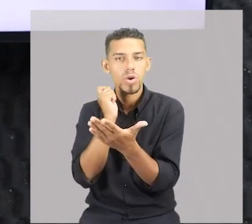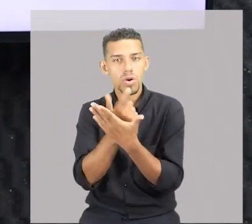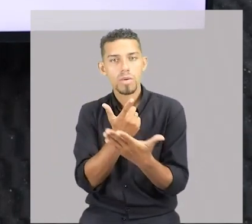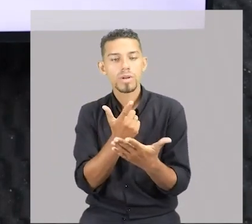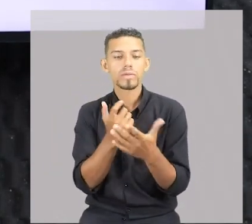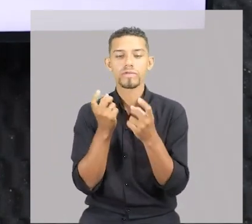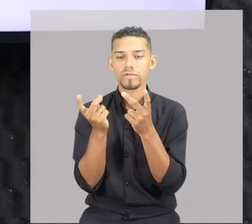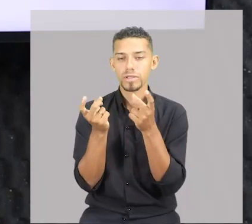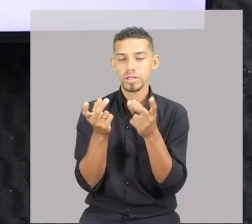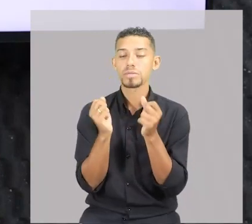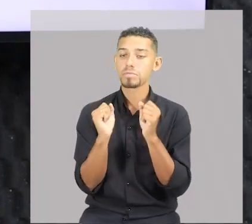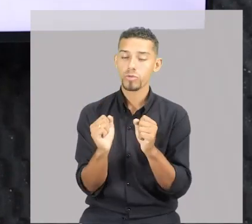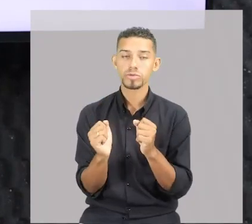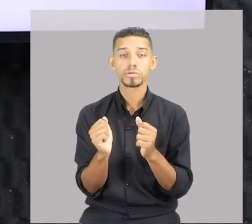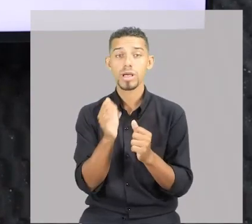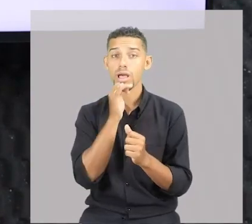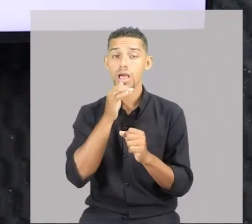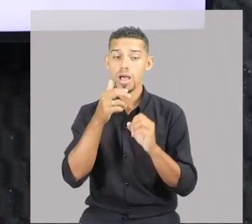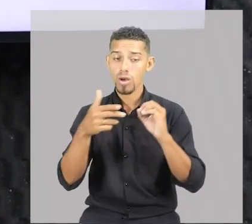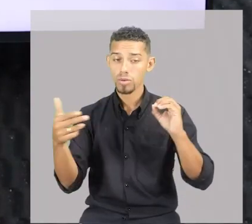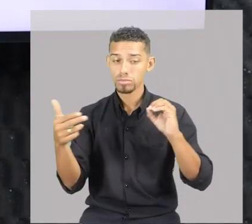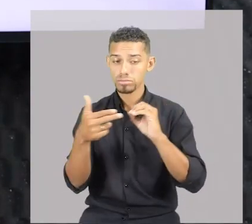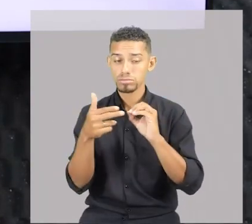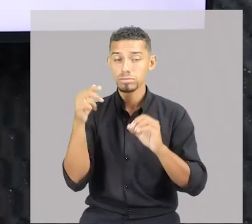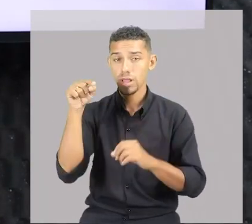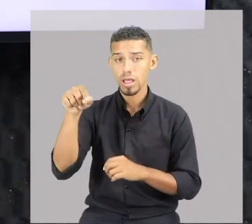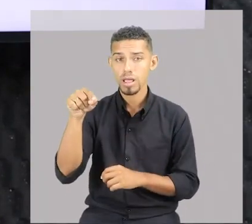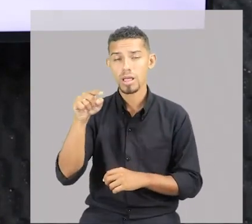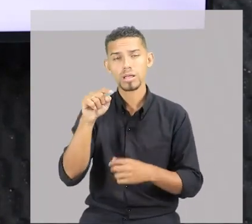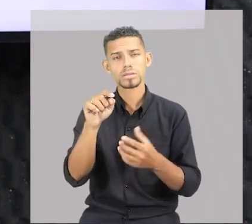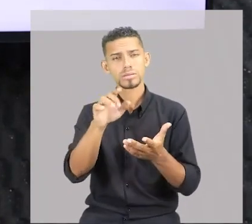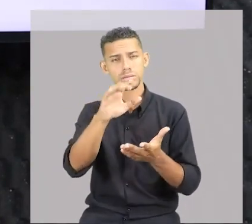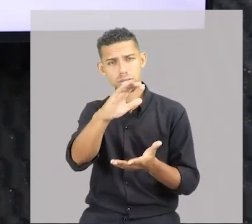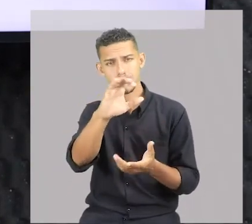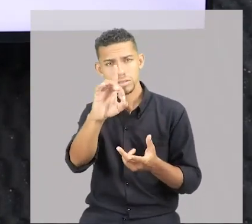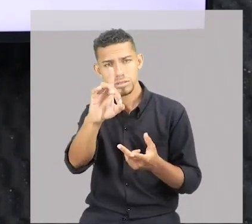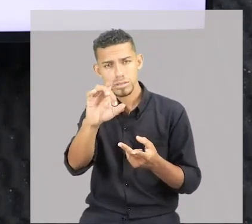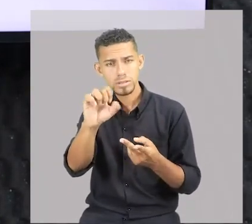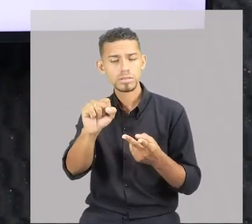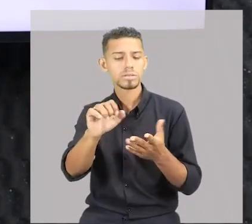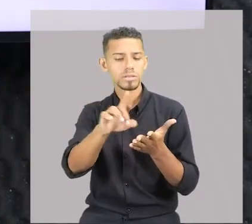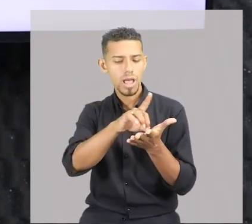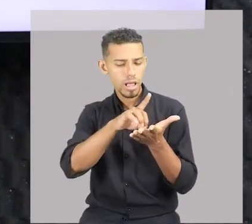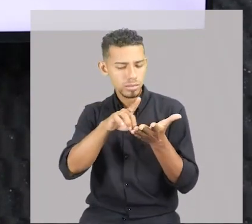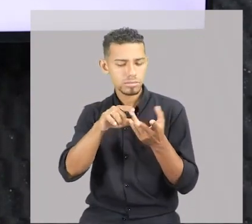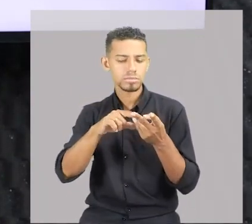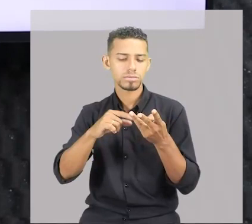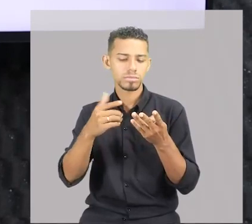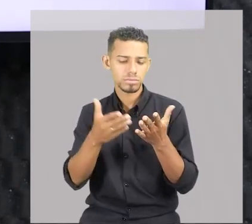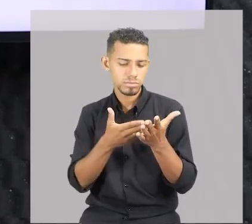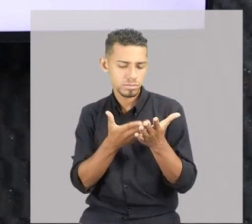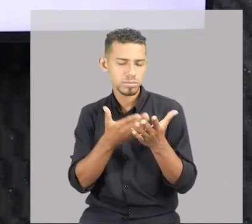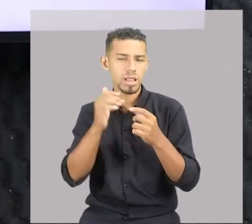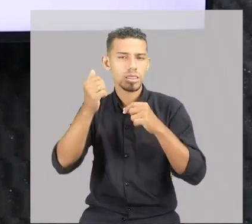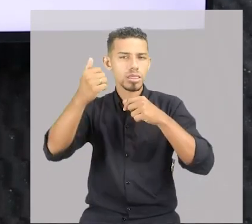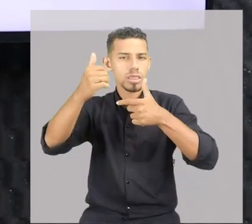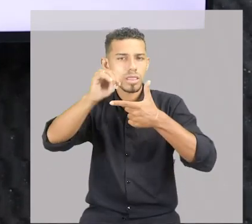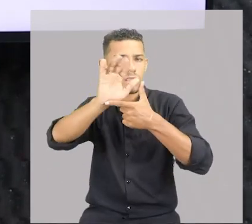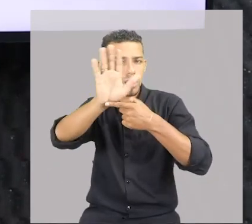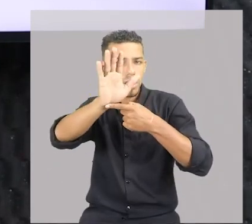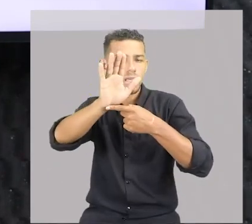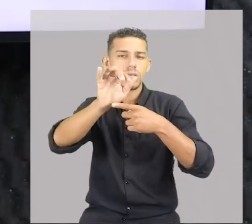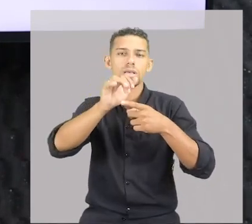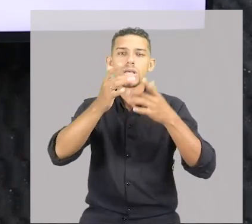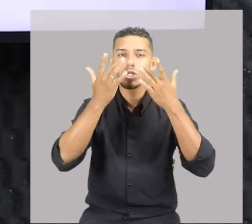pode vender. Então esses objetos, né, livros, CDs, DVDs, cinema, teatro, peças de teatro que